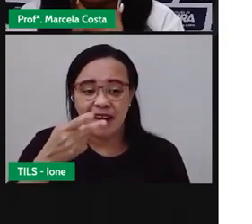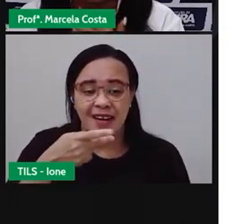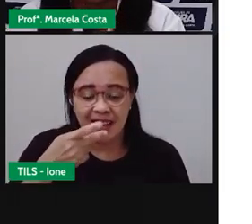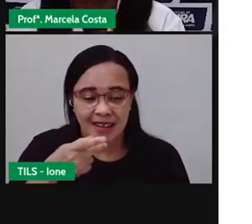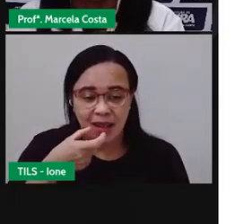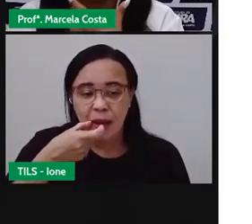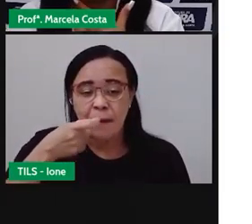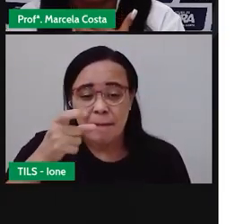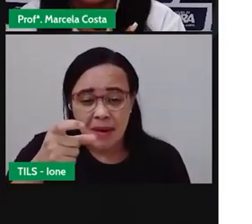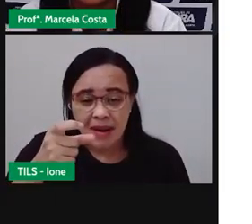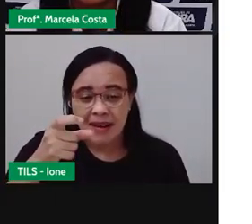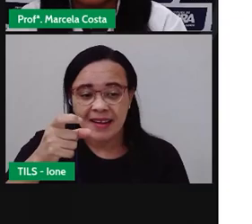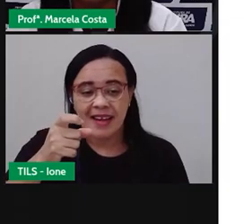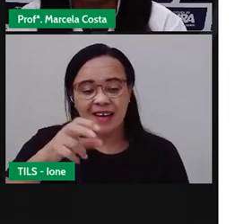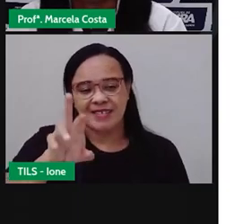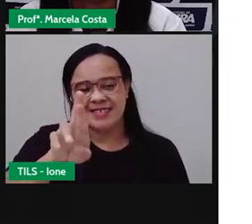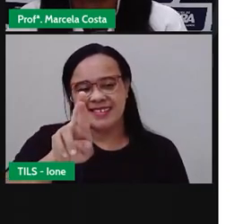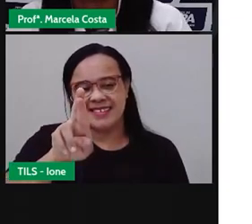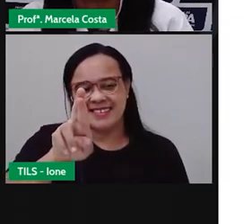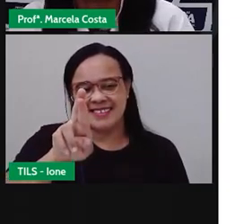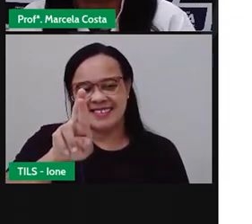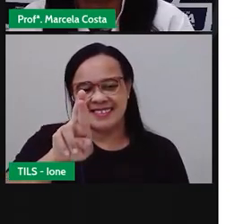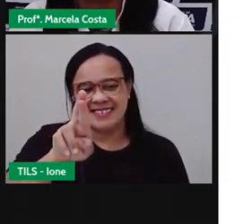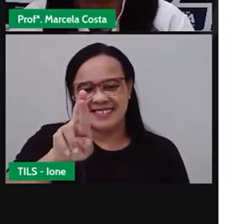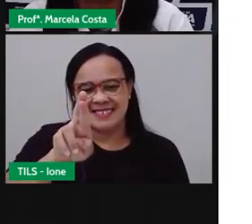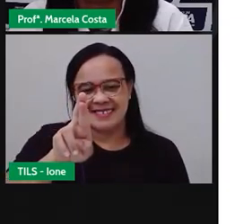observa aí o som do re.